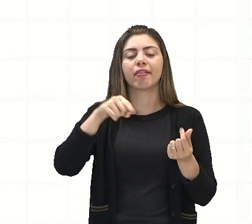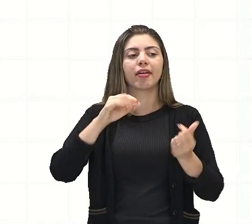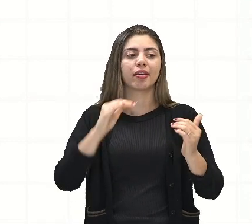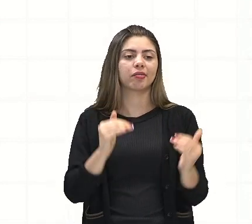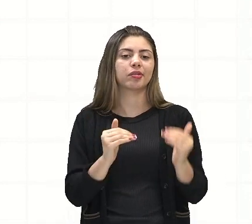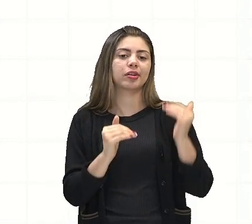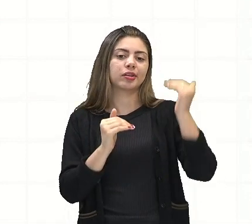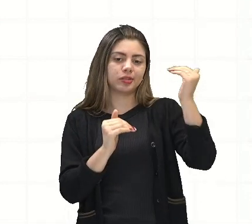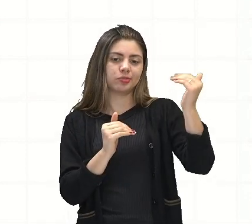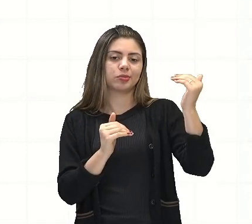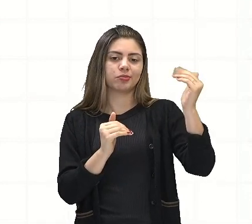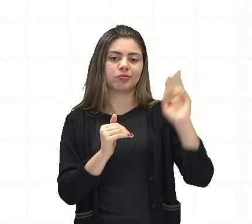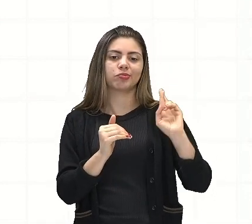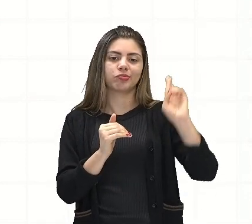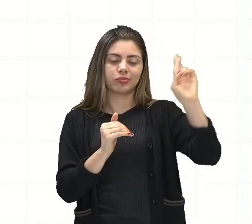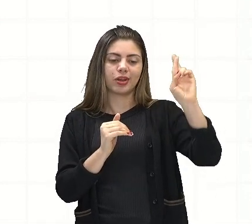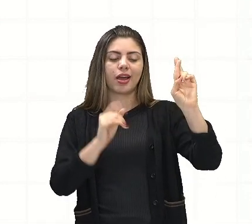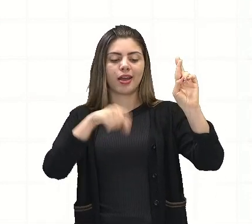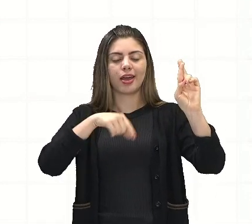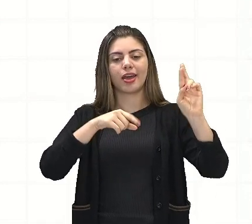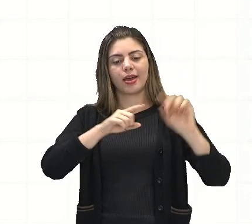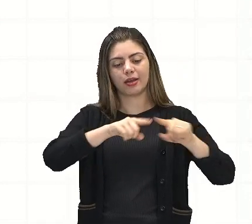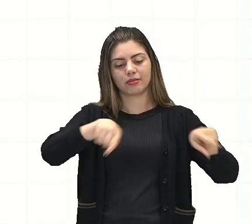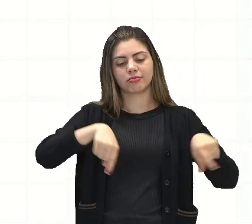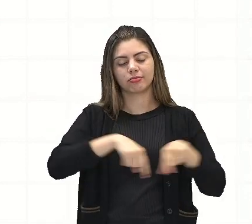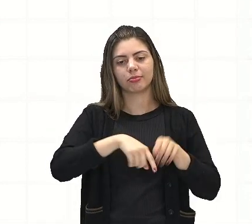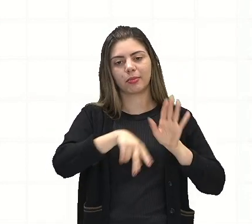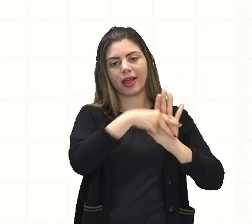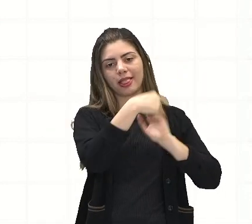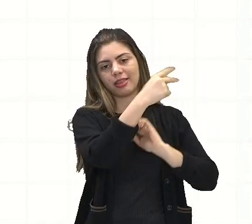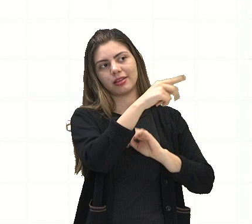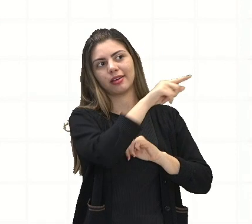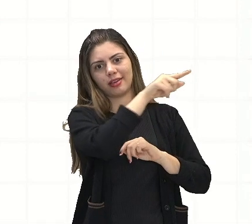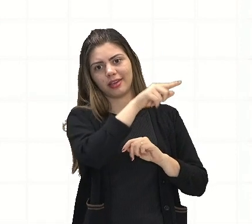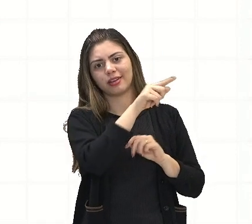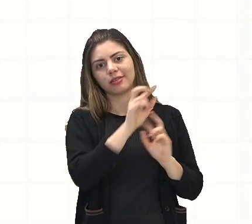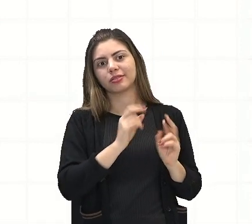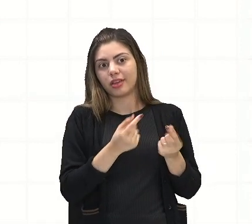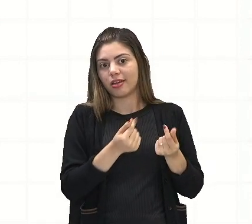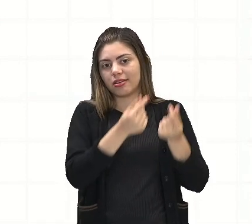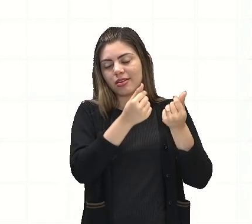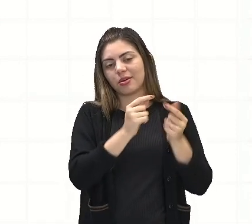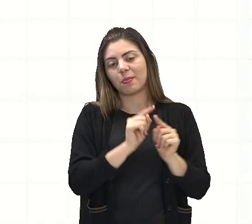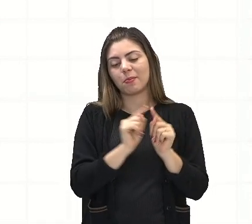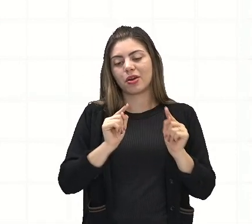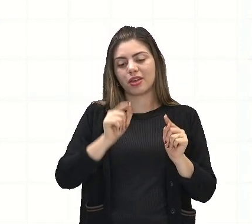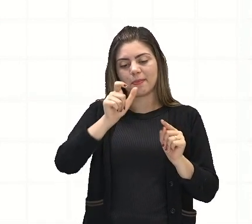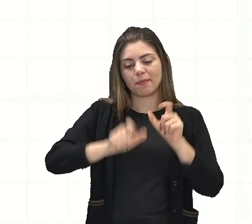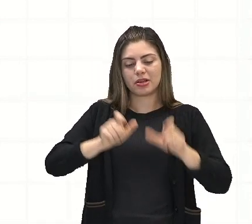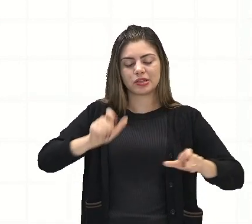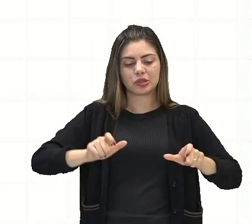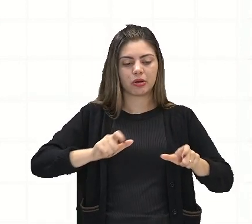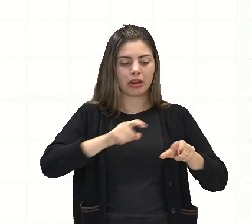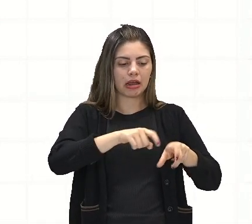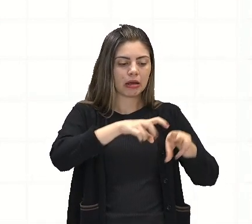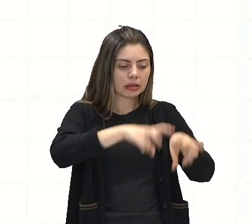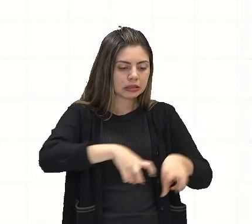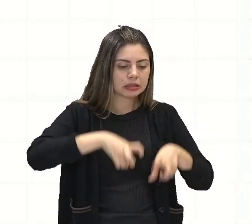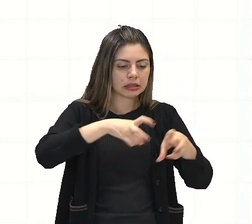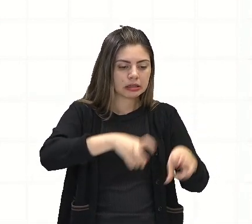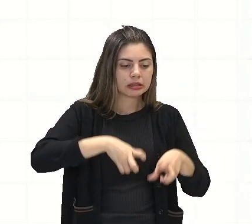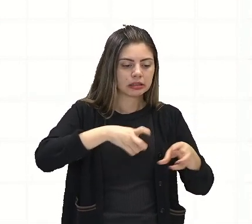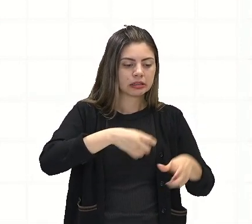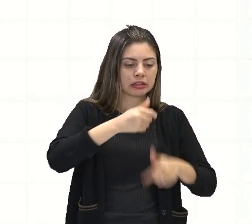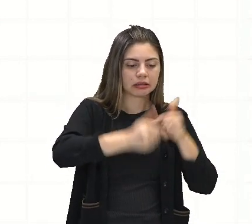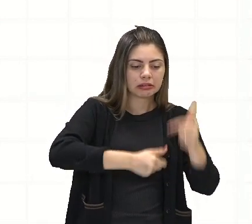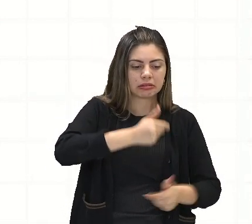que eram justamente os proprietários desses seringais. Então, quem trabalhava diretamente na extração do látex não